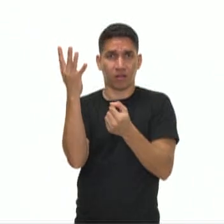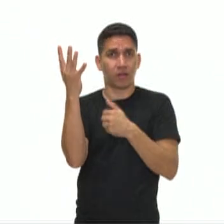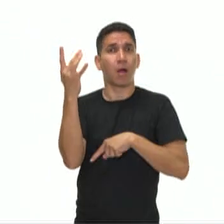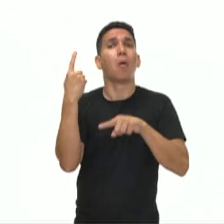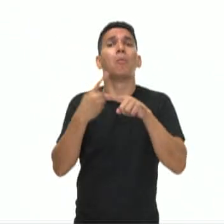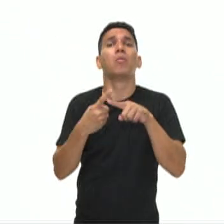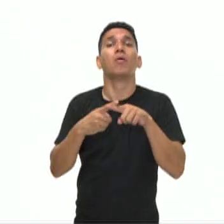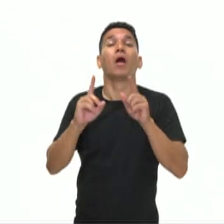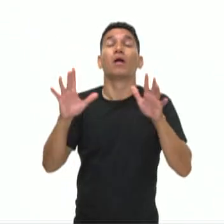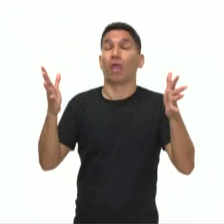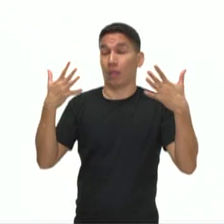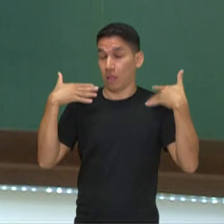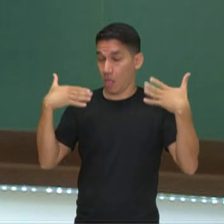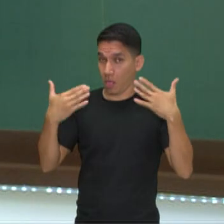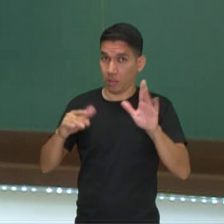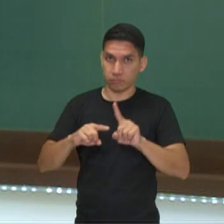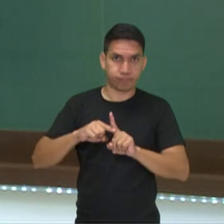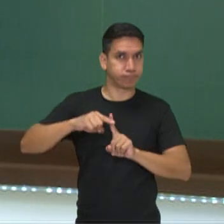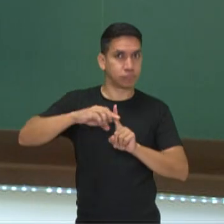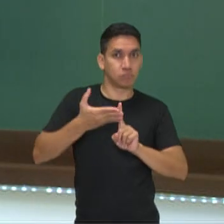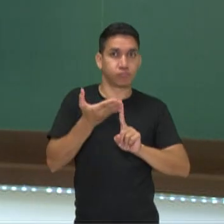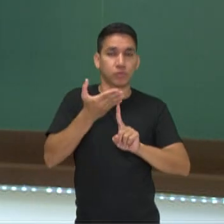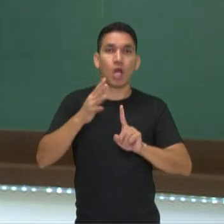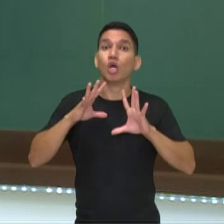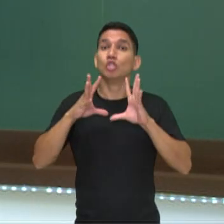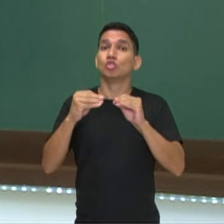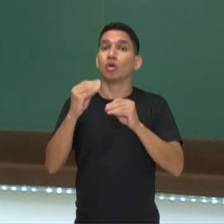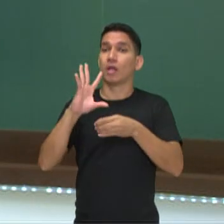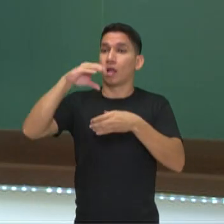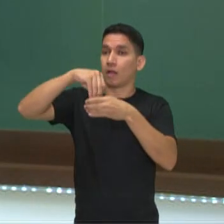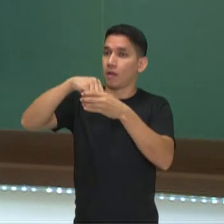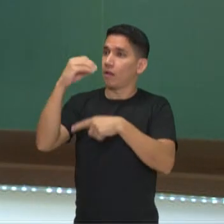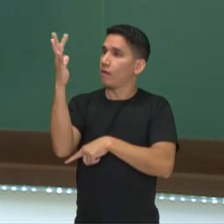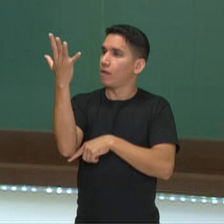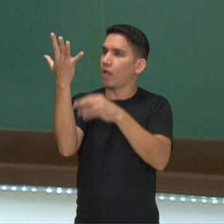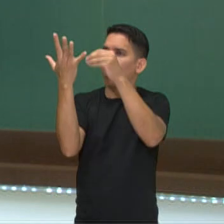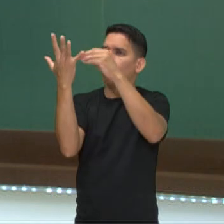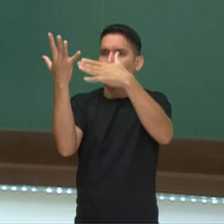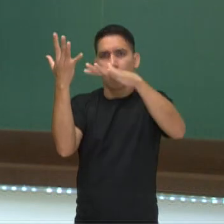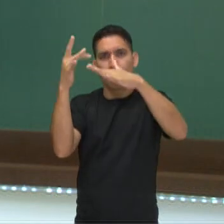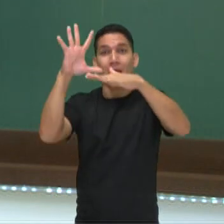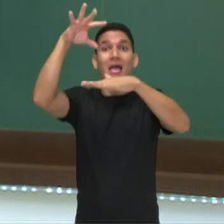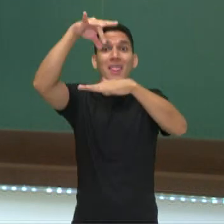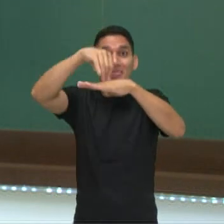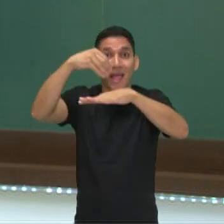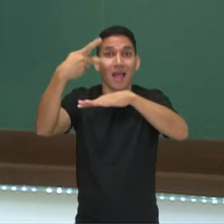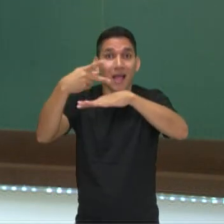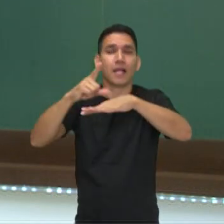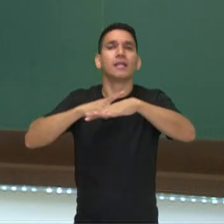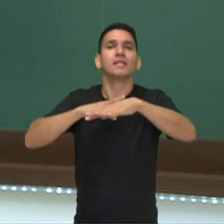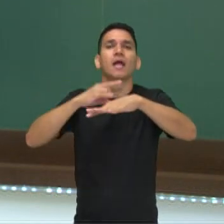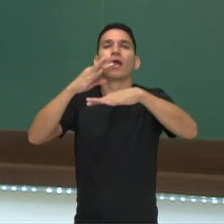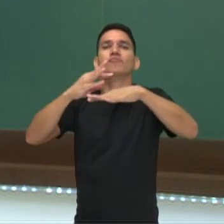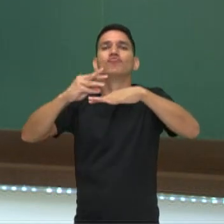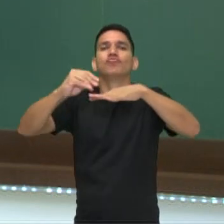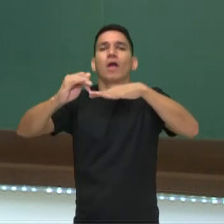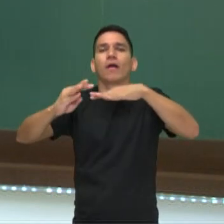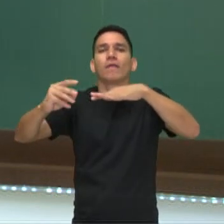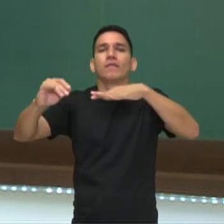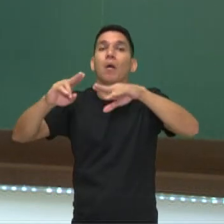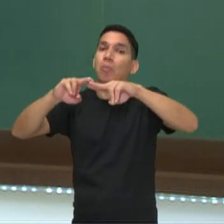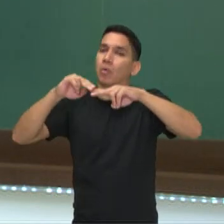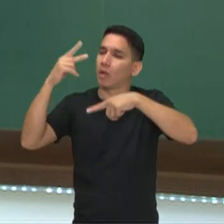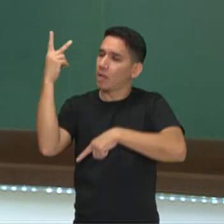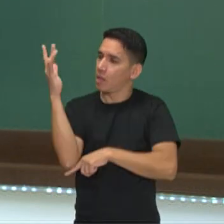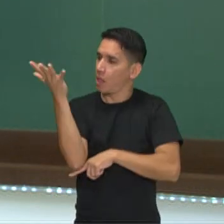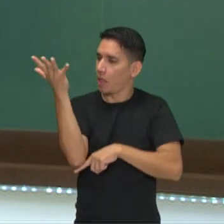porque faz muito calor. E toda folha, no interior dela, tem líquido. Então, para essa planta não morrer, ela tem poucas